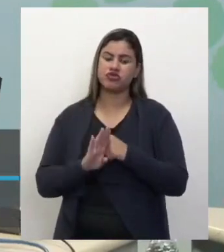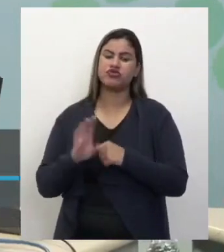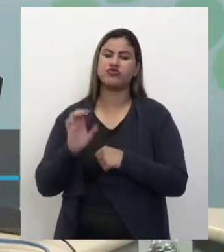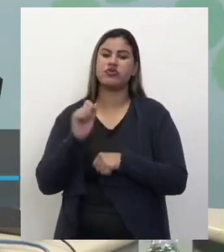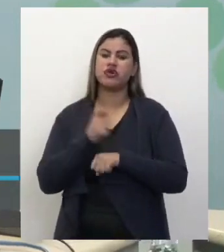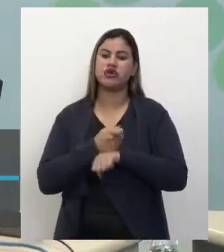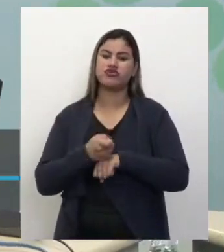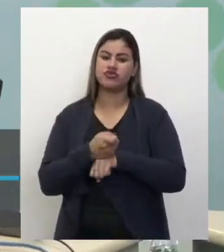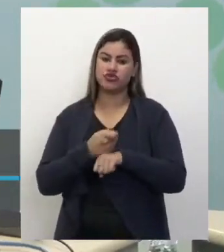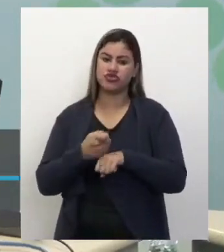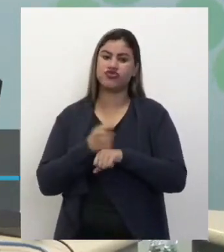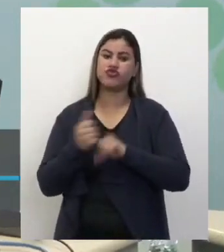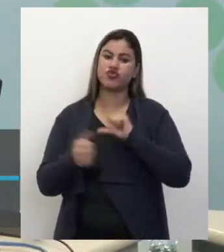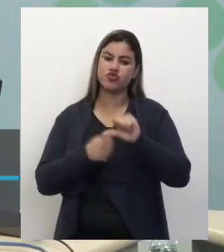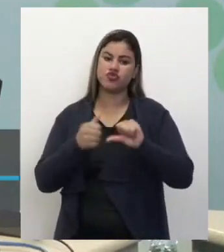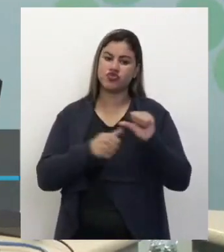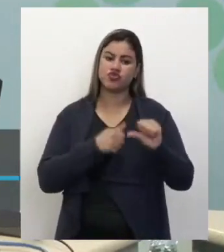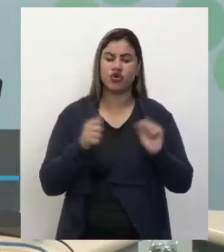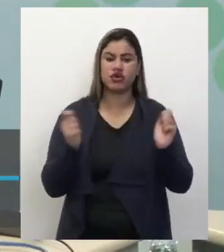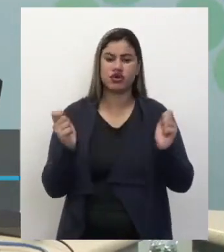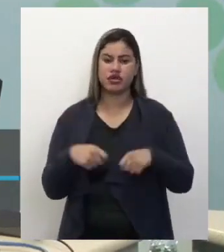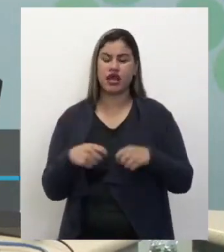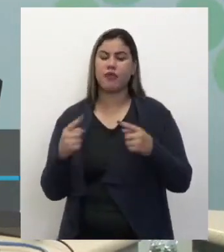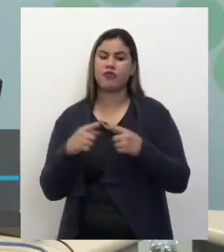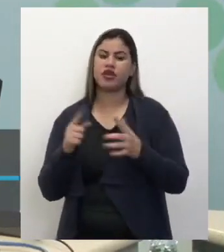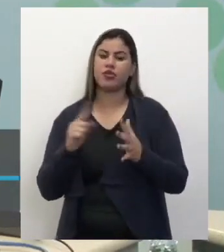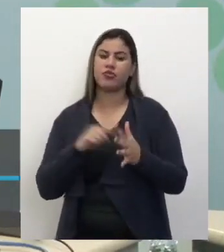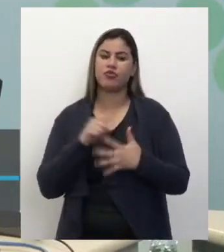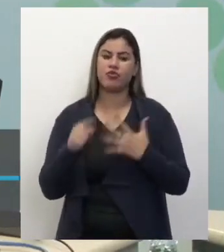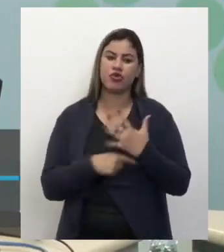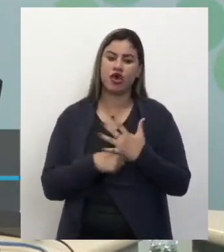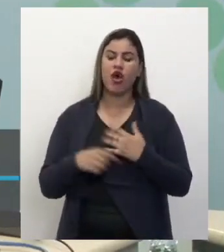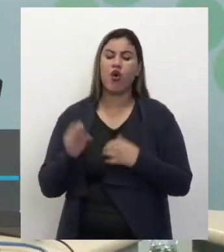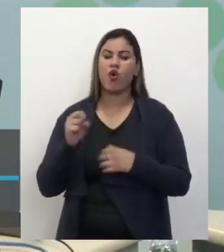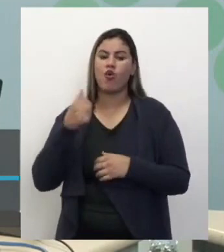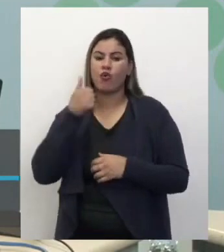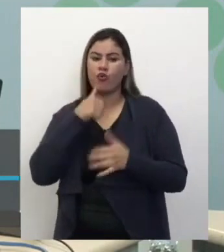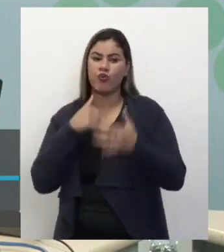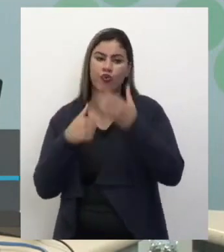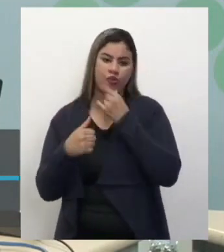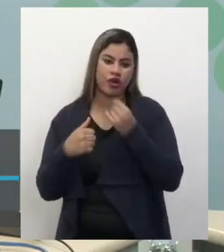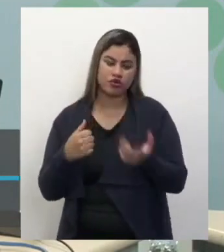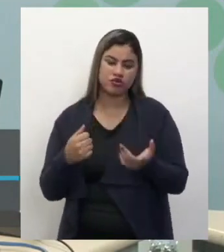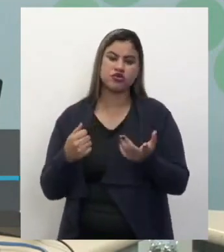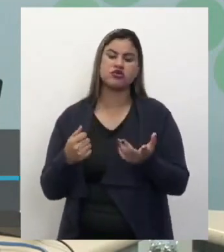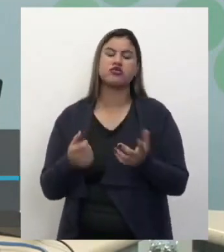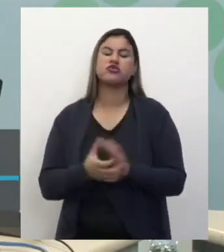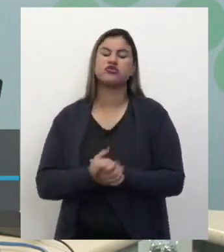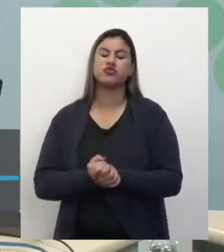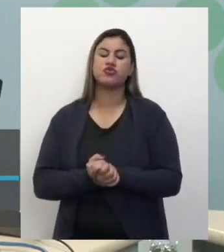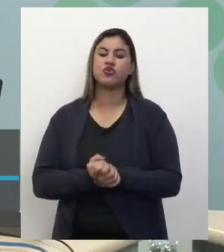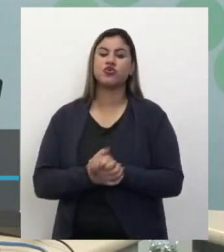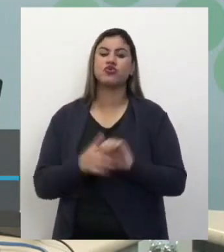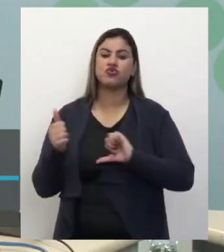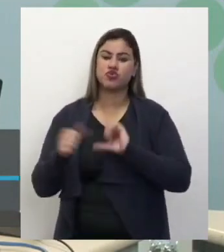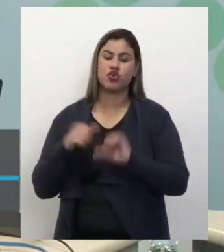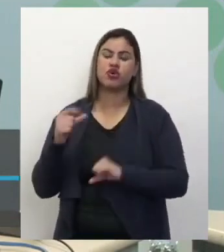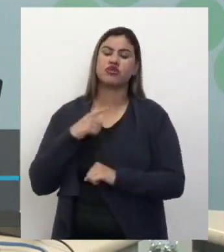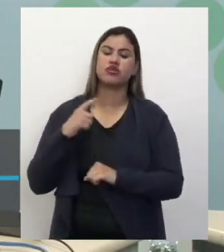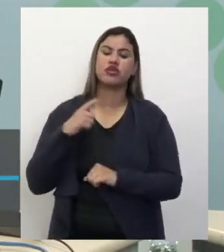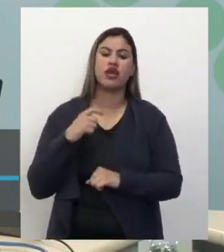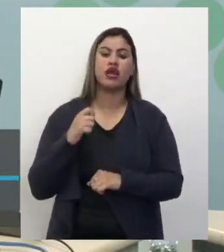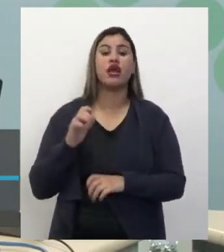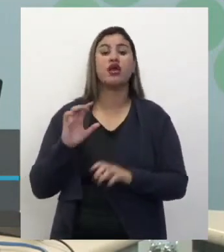flexionando de acordo com a palavra com que ela se relaciona, para o plural, ou no feminino e masculino, né, no grau. Então, os